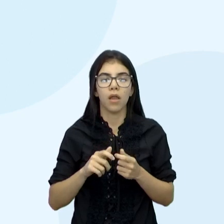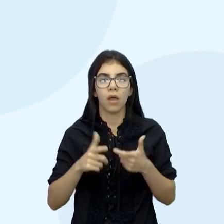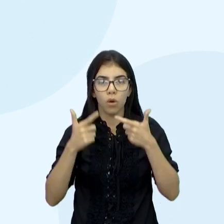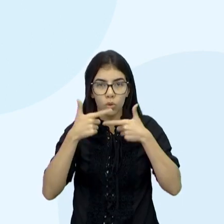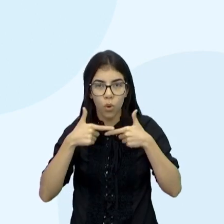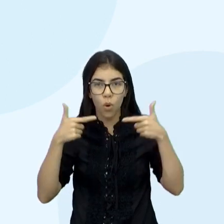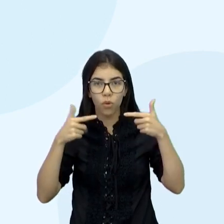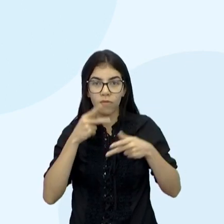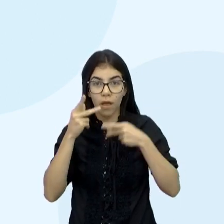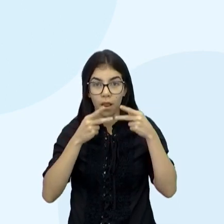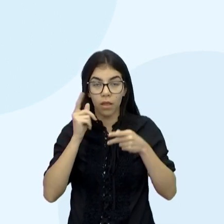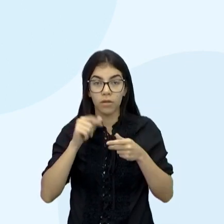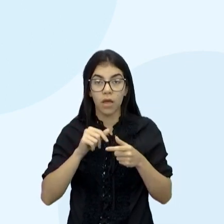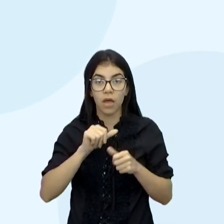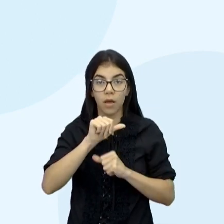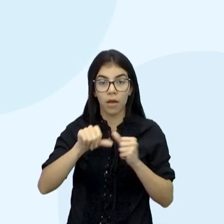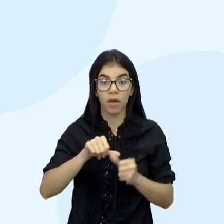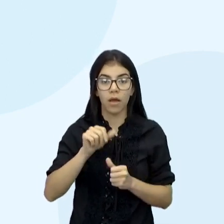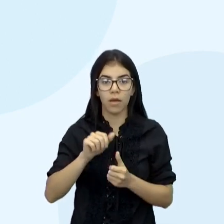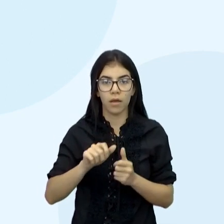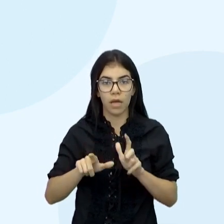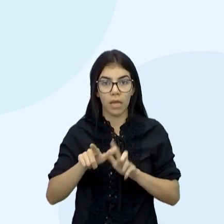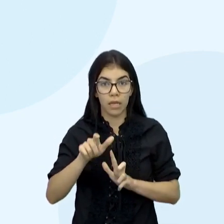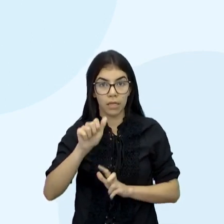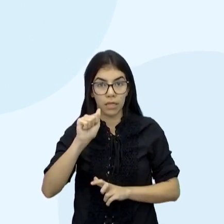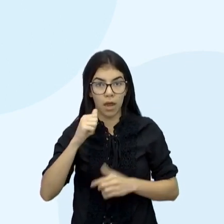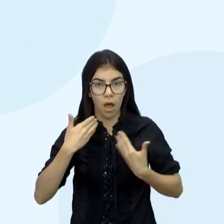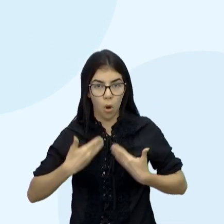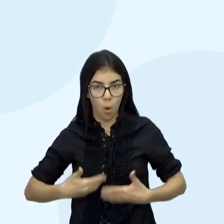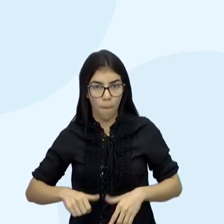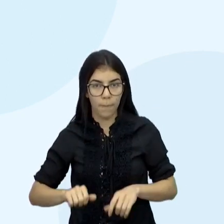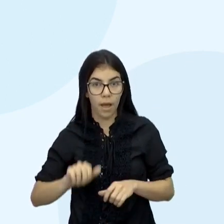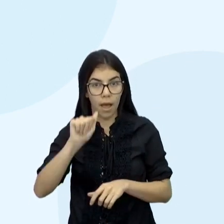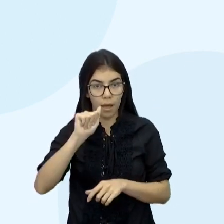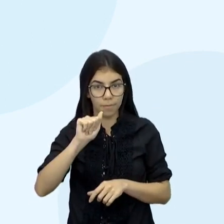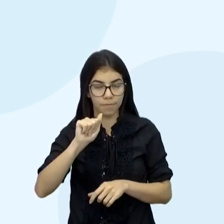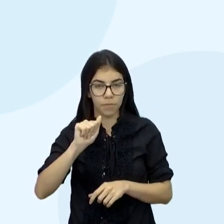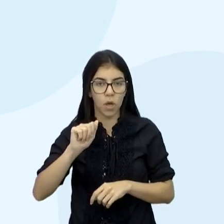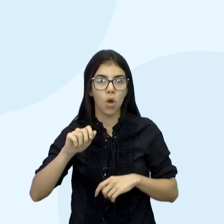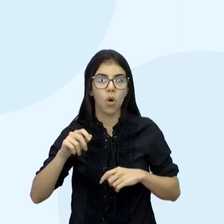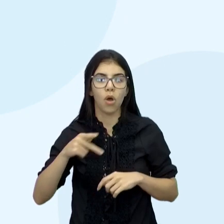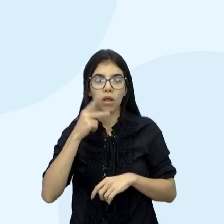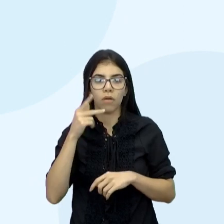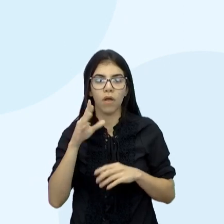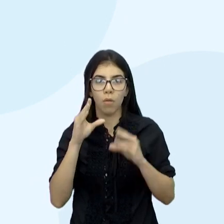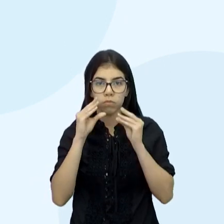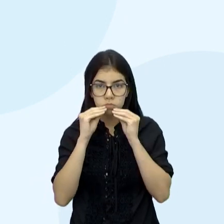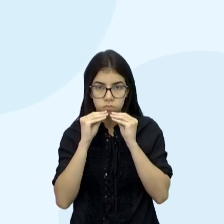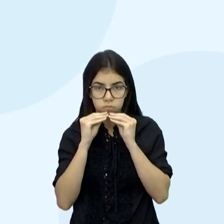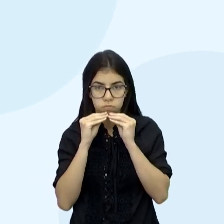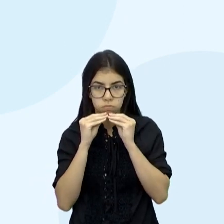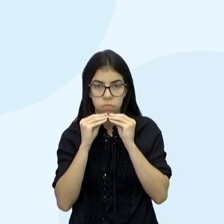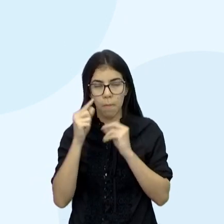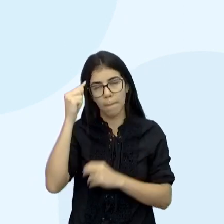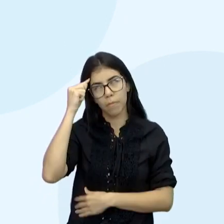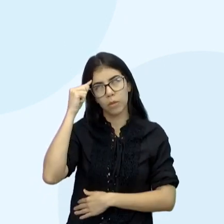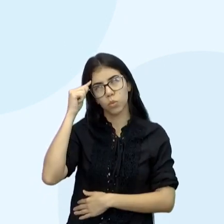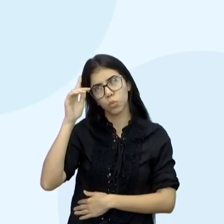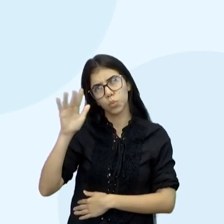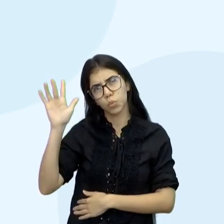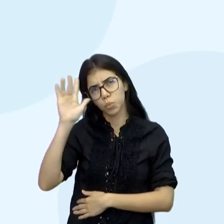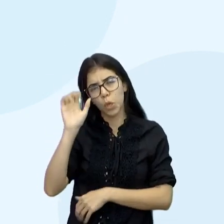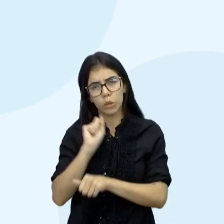tá falando, eu vou pôr a fantasia A. E quando eu quiser essa carinha que ela tá com a boquinha parecendo fechada, que ela vai estar pensando